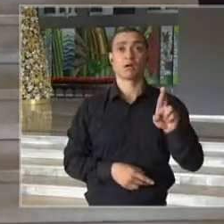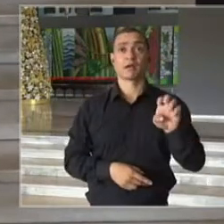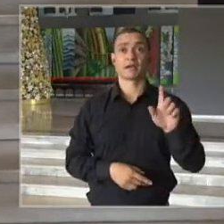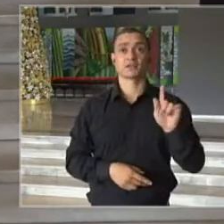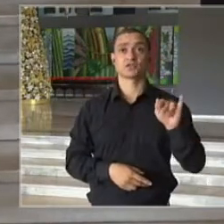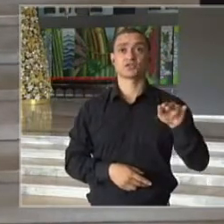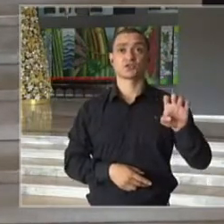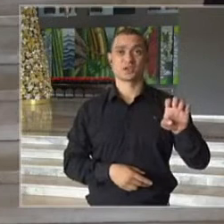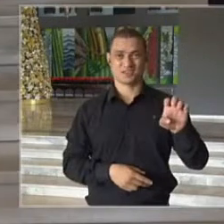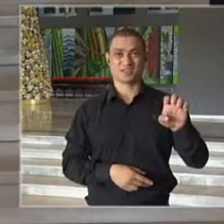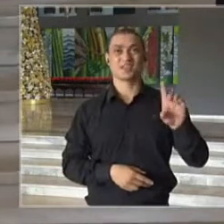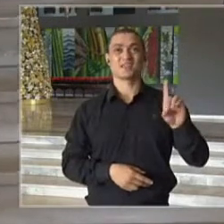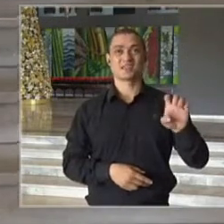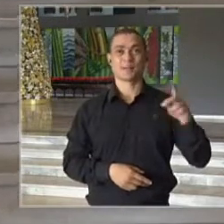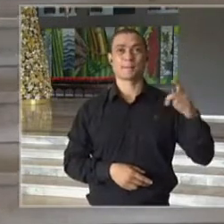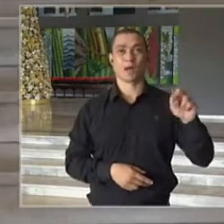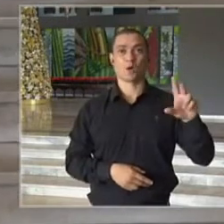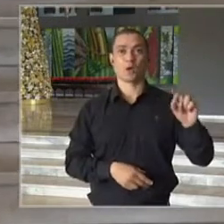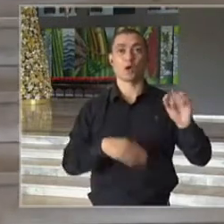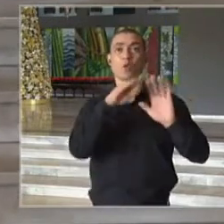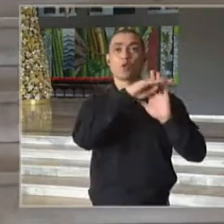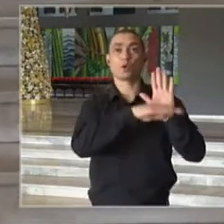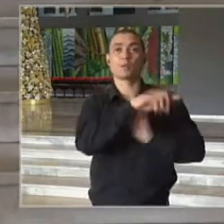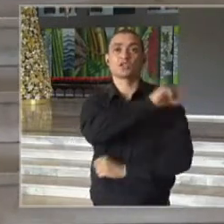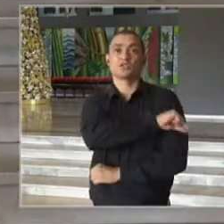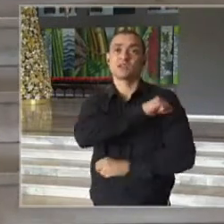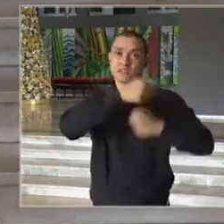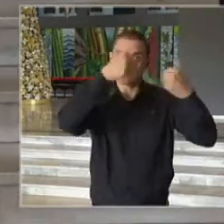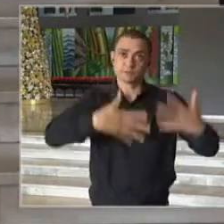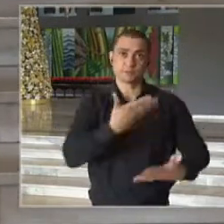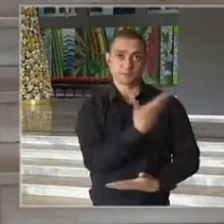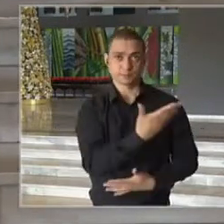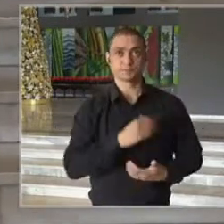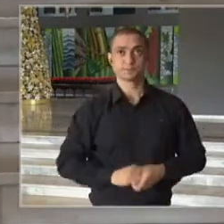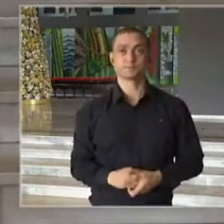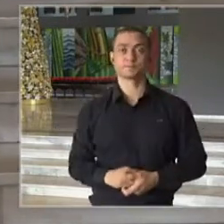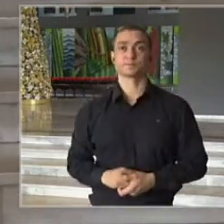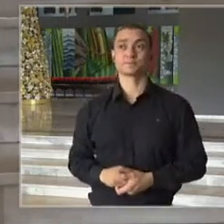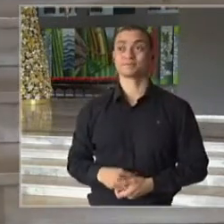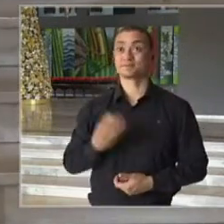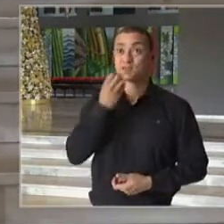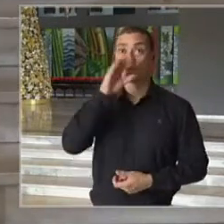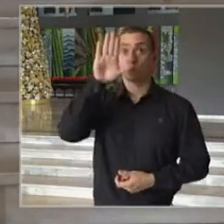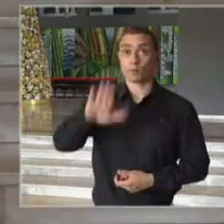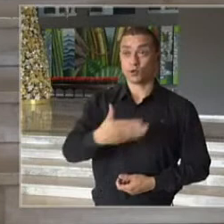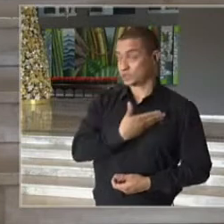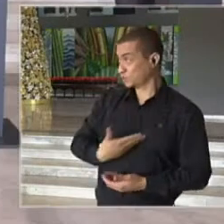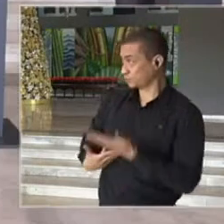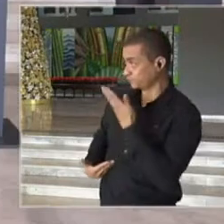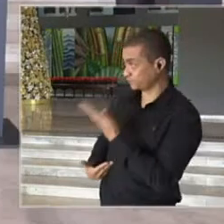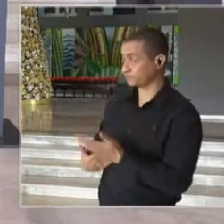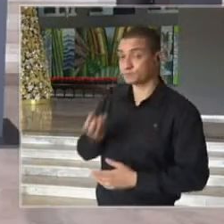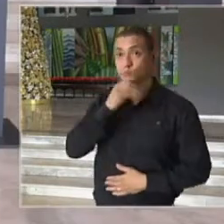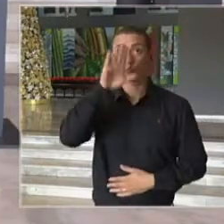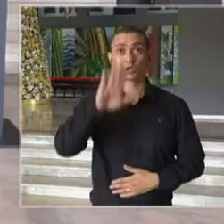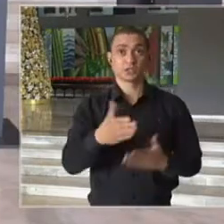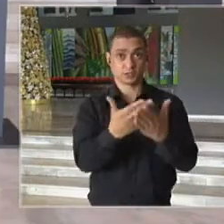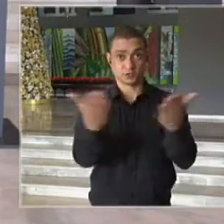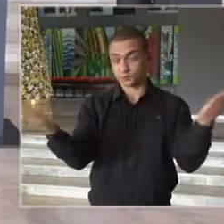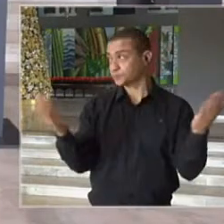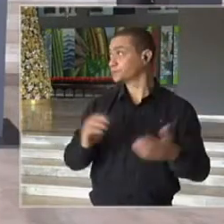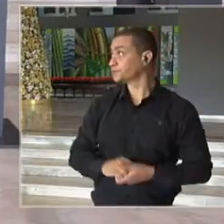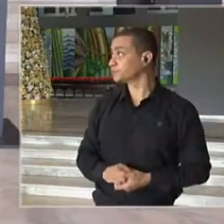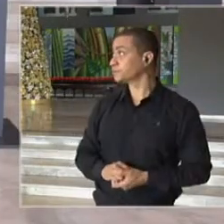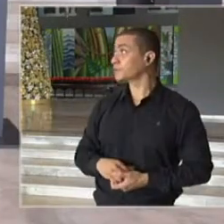nossa coordenadora do Programa Estadual de Imunização. Regiane. Boa tarde, governador. Boa tarde a todos e